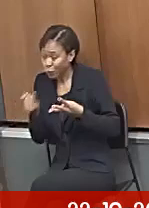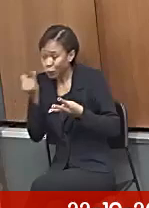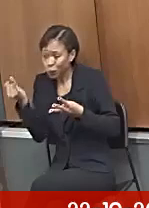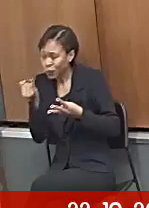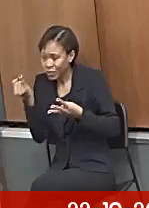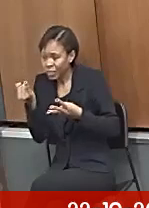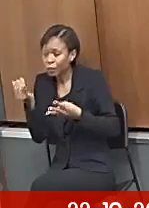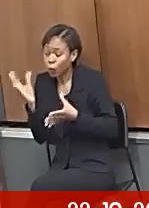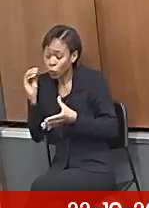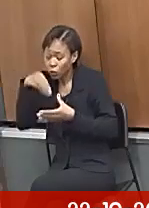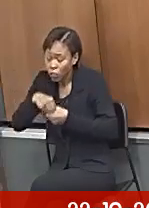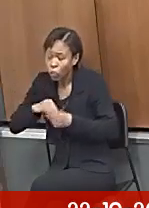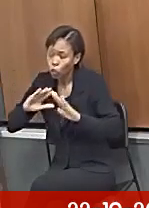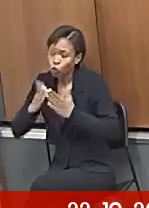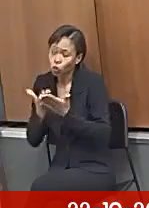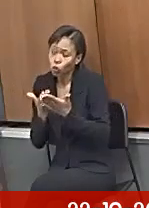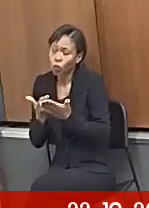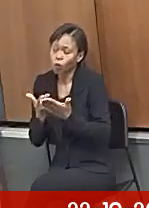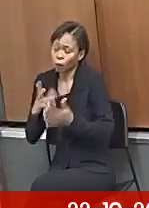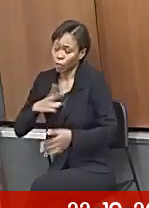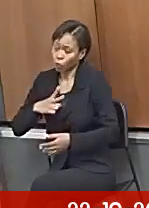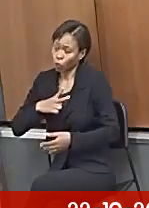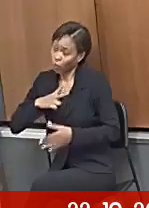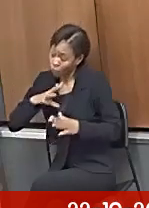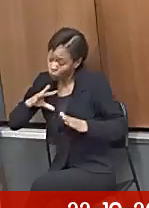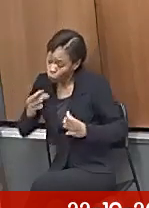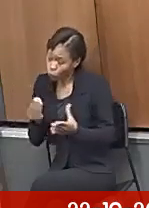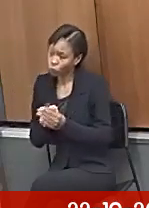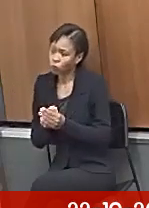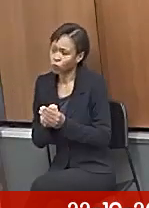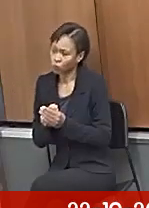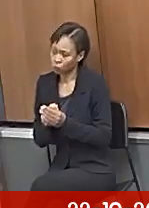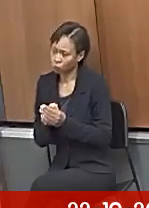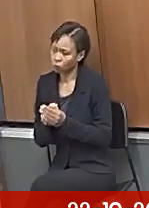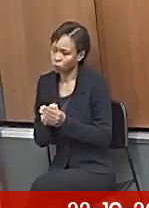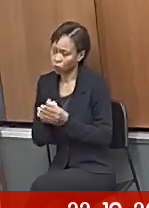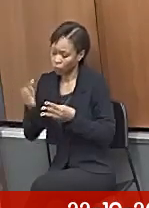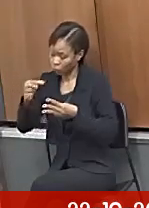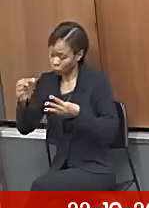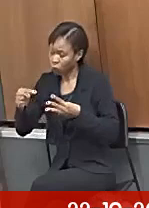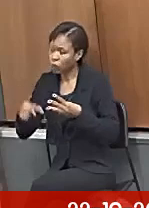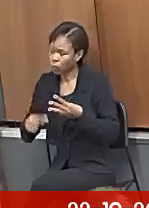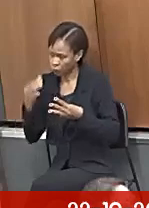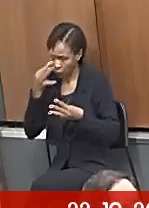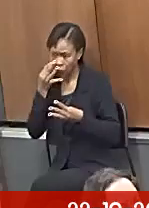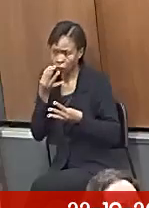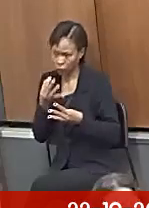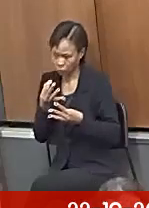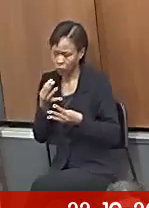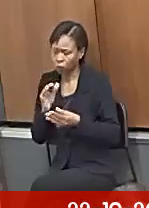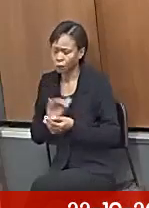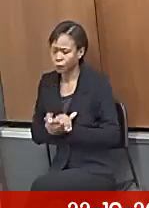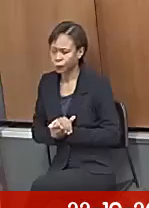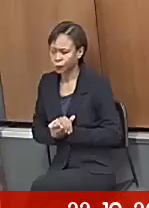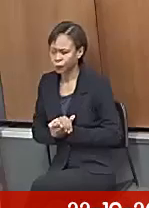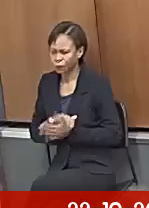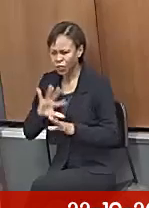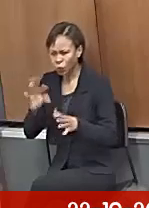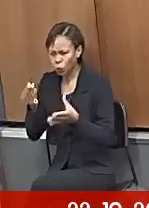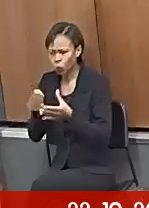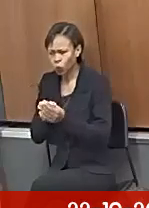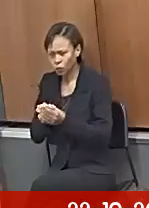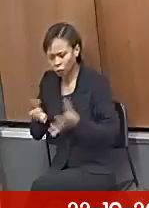particulares. E aí eu peço a Zuleika a gentileza da atenção a esses pontos em específico. Promova a inclusão porque contribui